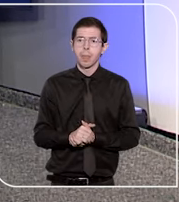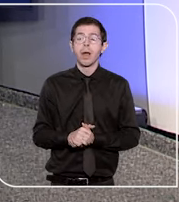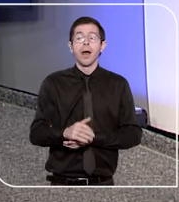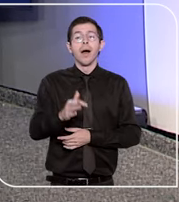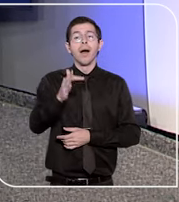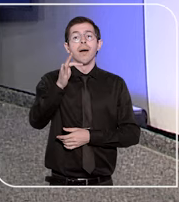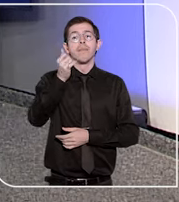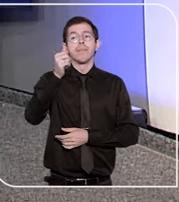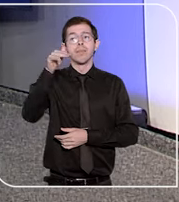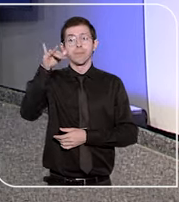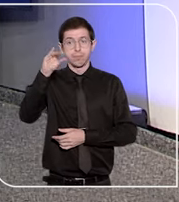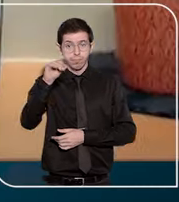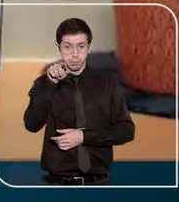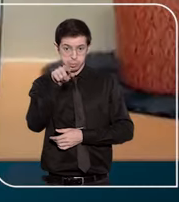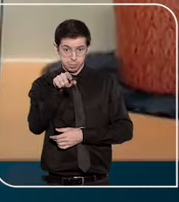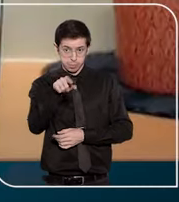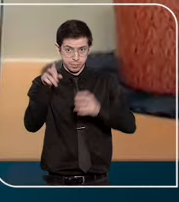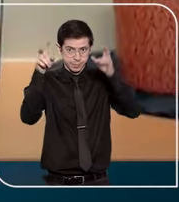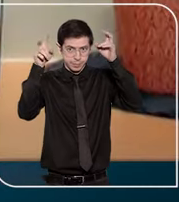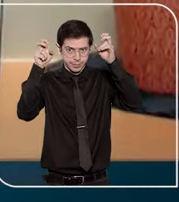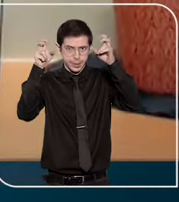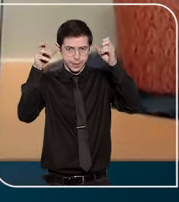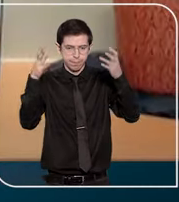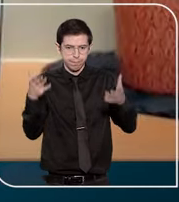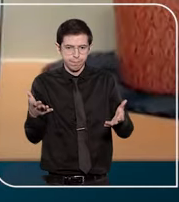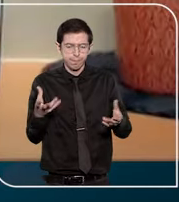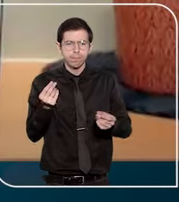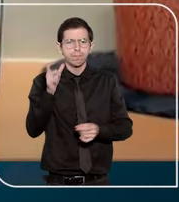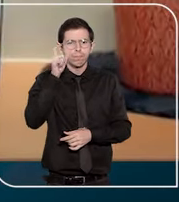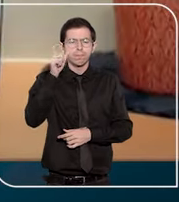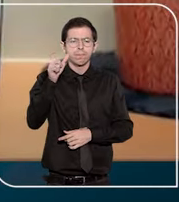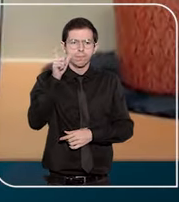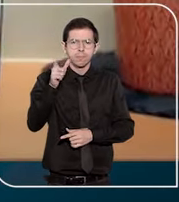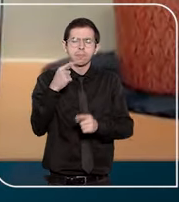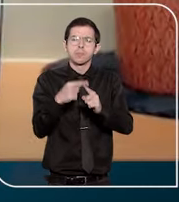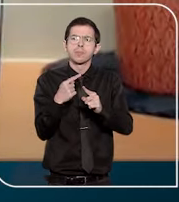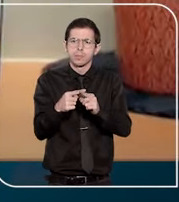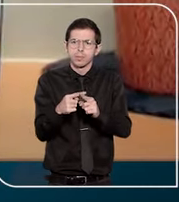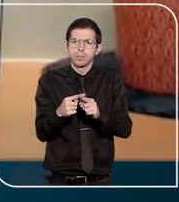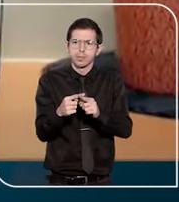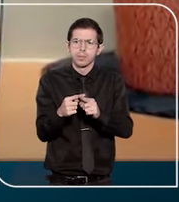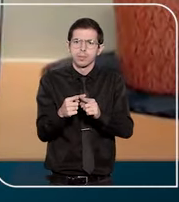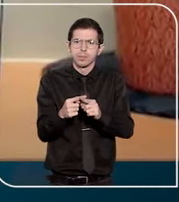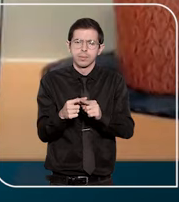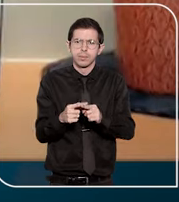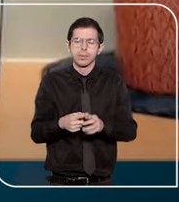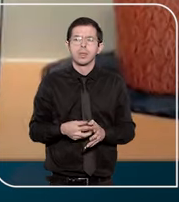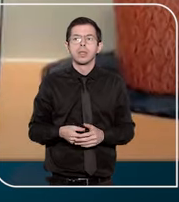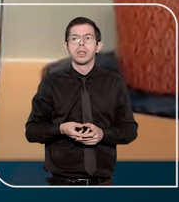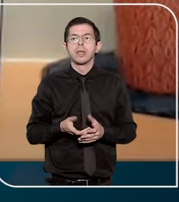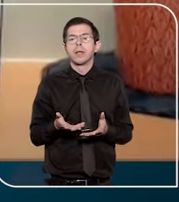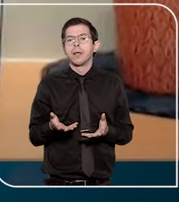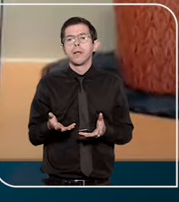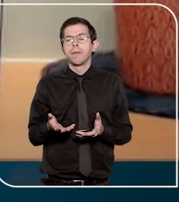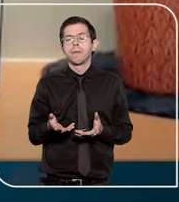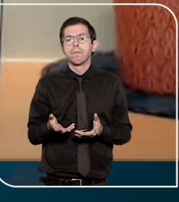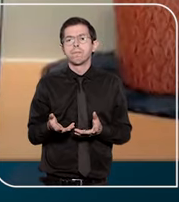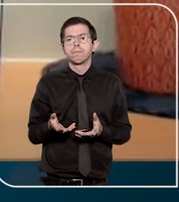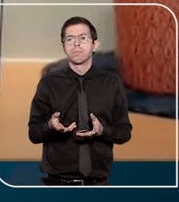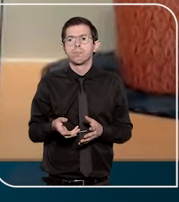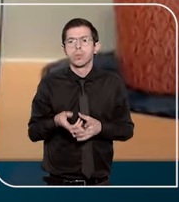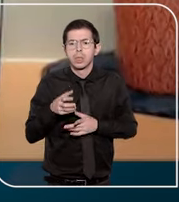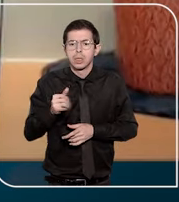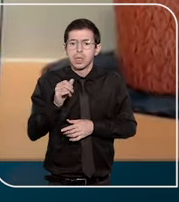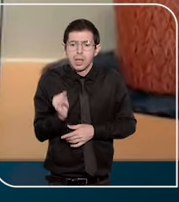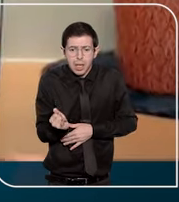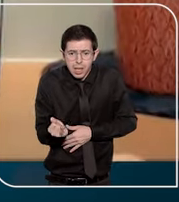Fátima, esse tema é muito interessante, porque ele tangencia uma questão de